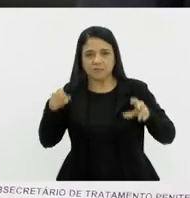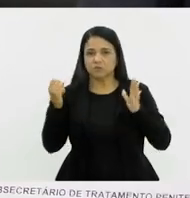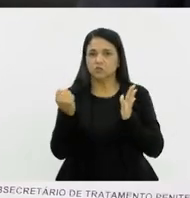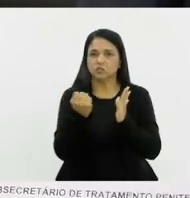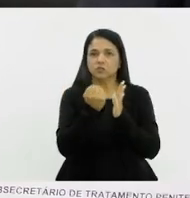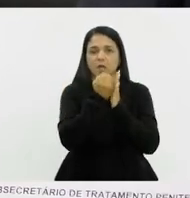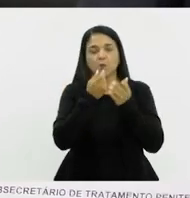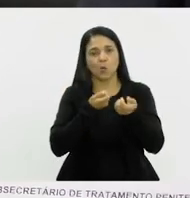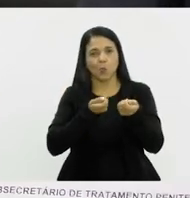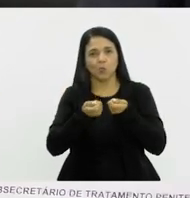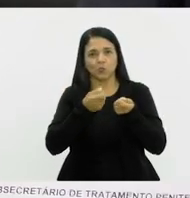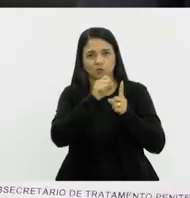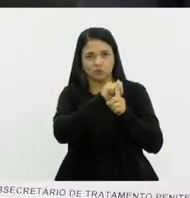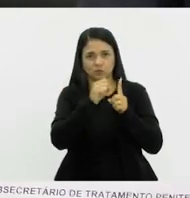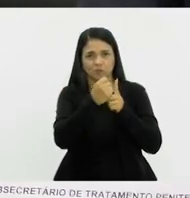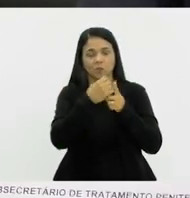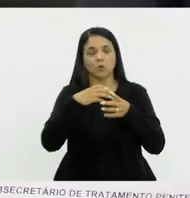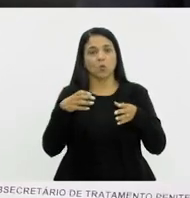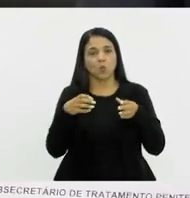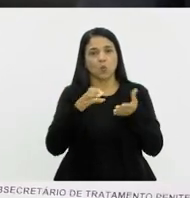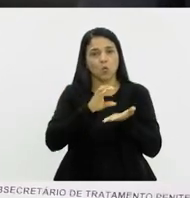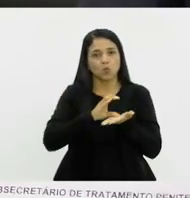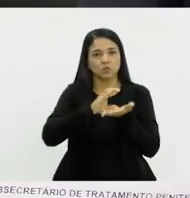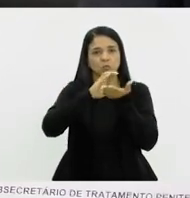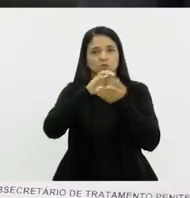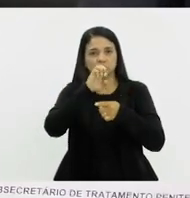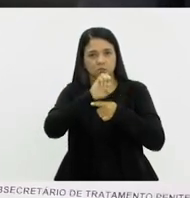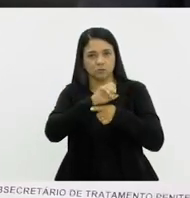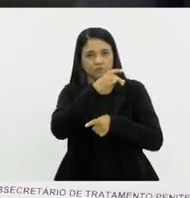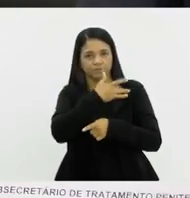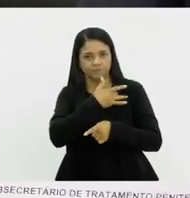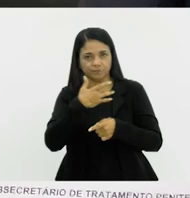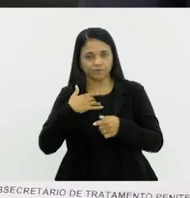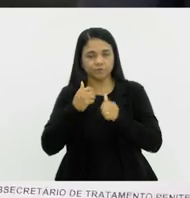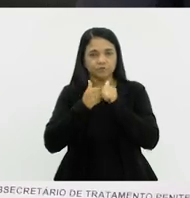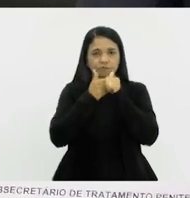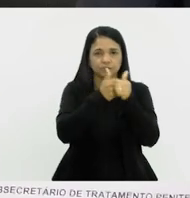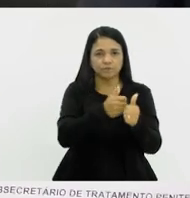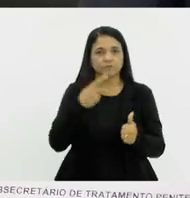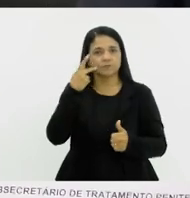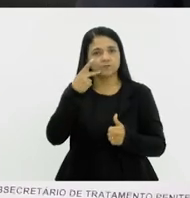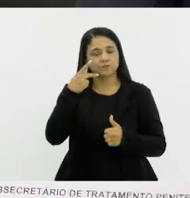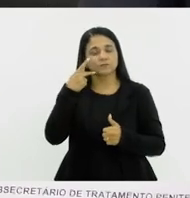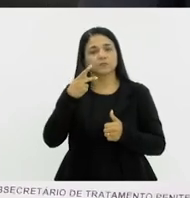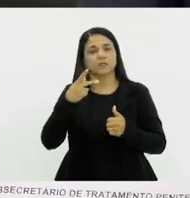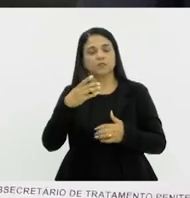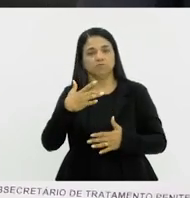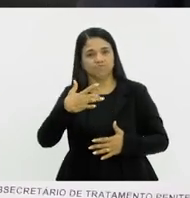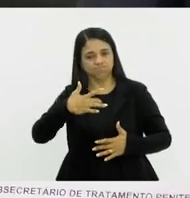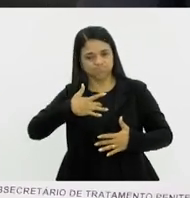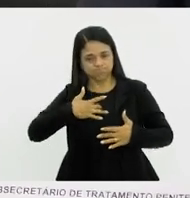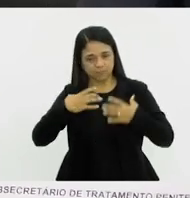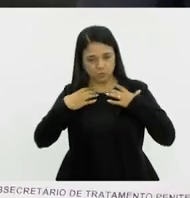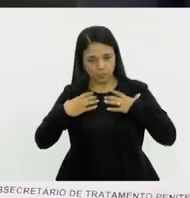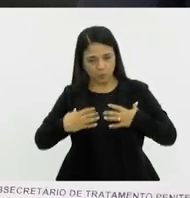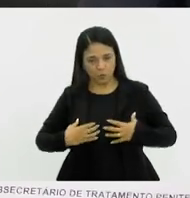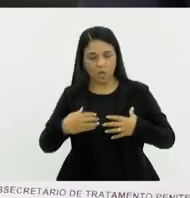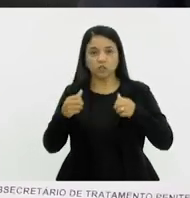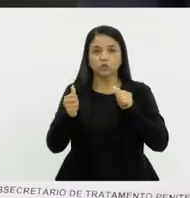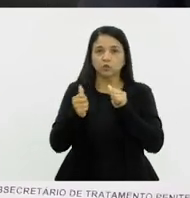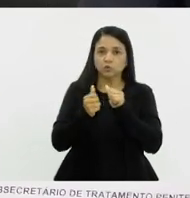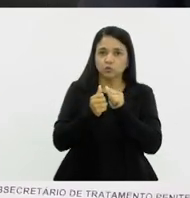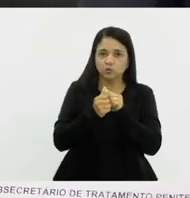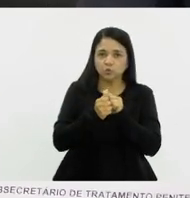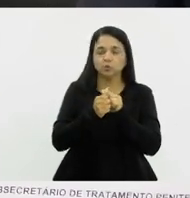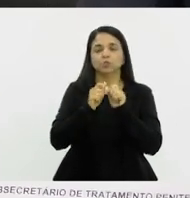social pelo Conselho Estadual de Saúde, acompanhando essa política da tuberculose, junto com a LERJ, junto com o